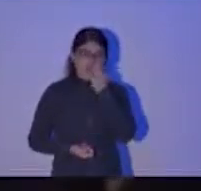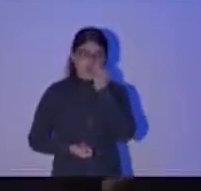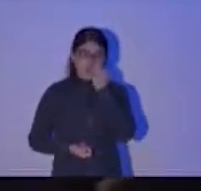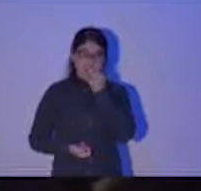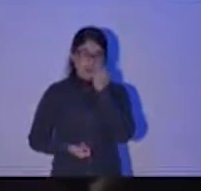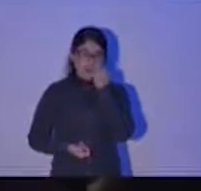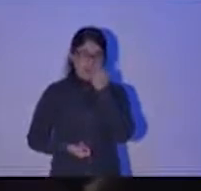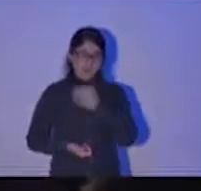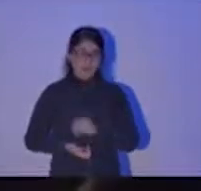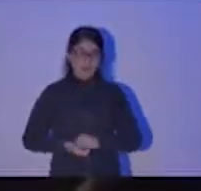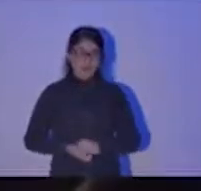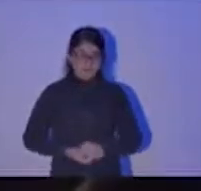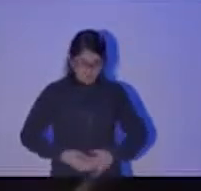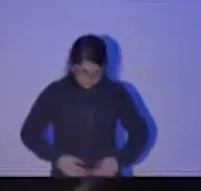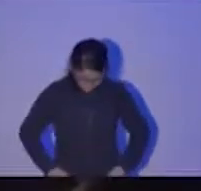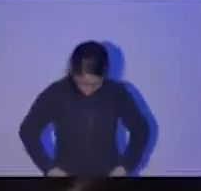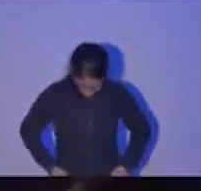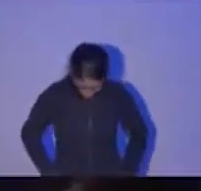Tudo certinho?